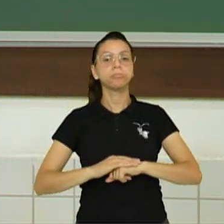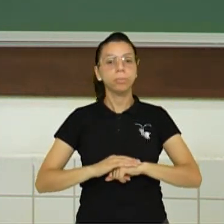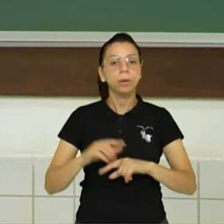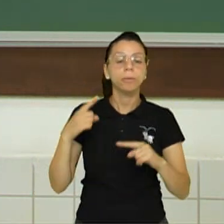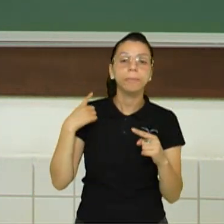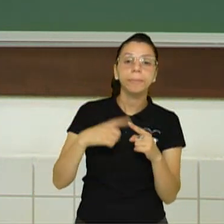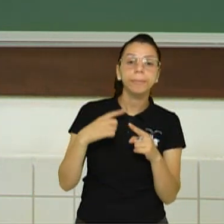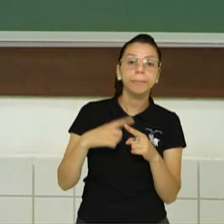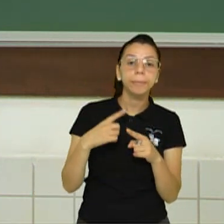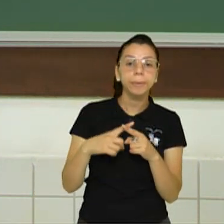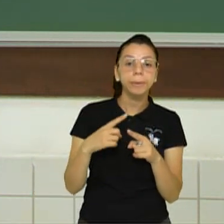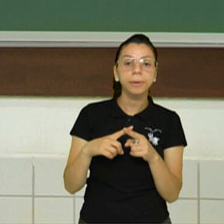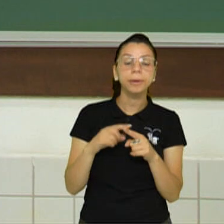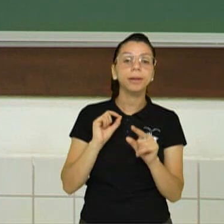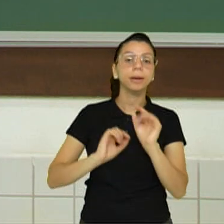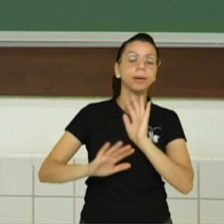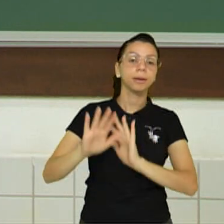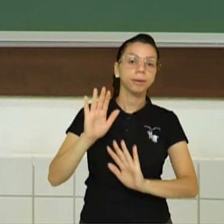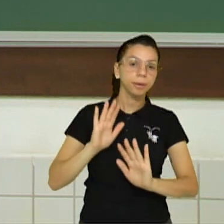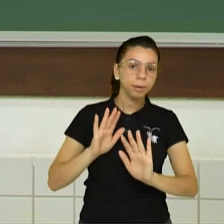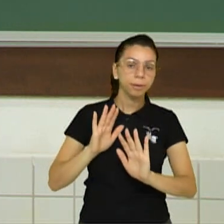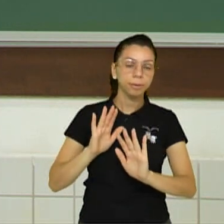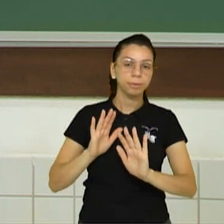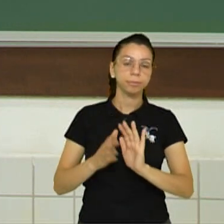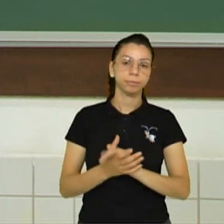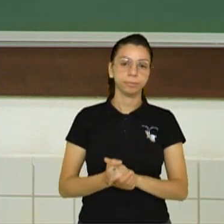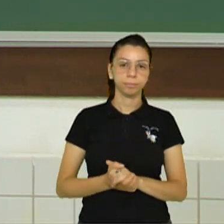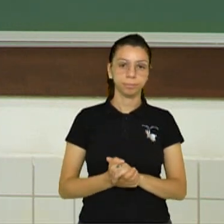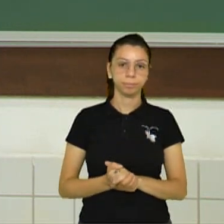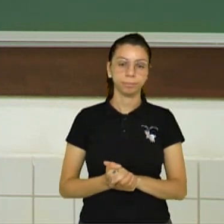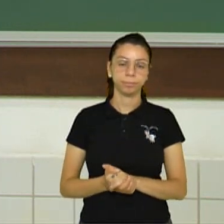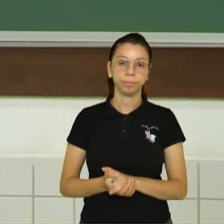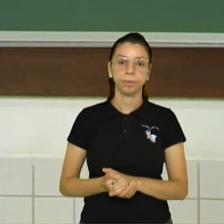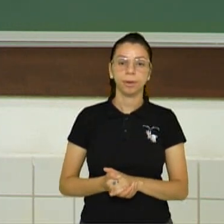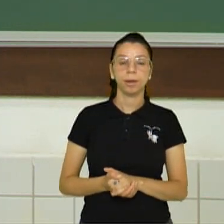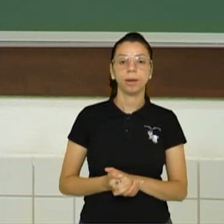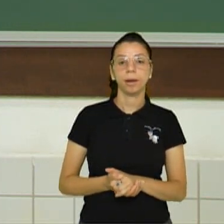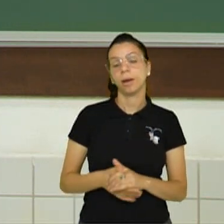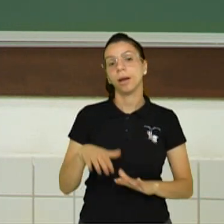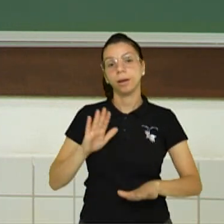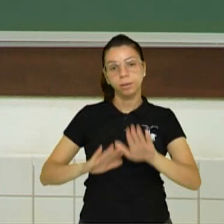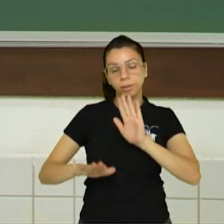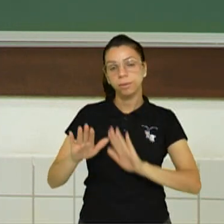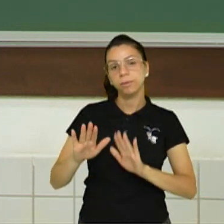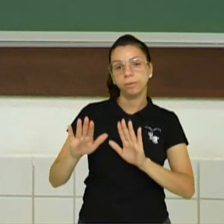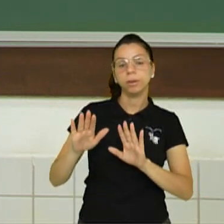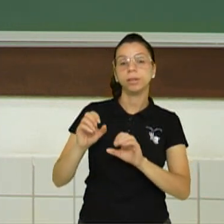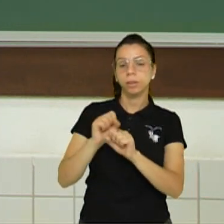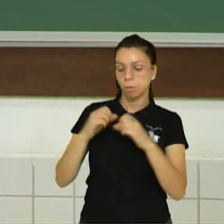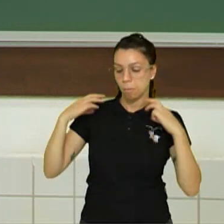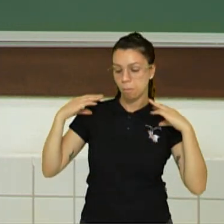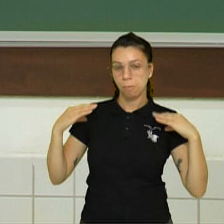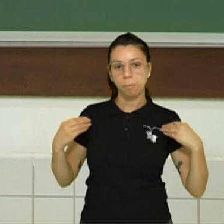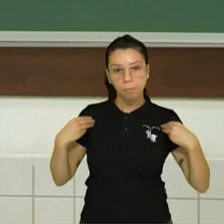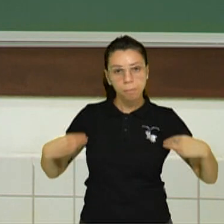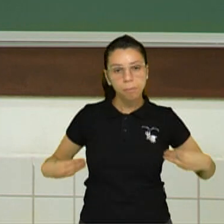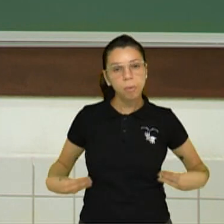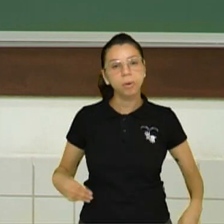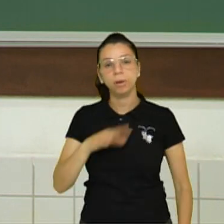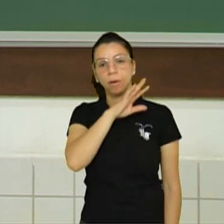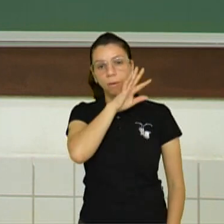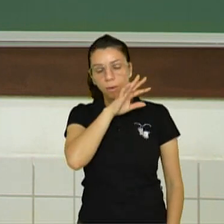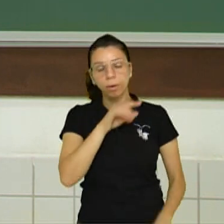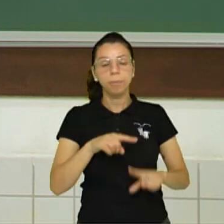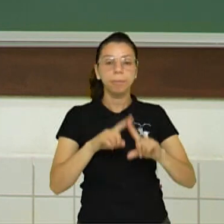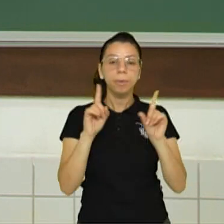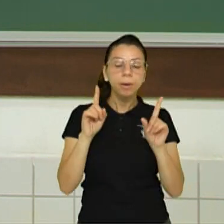mais que essa personagem, às vezes, seja mal vista pela sociedade no sentido moral, mas muitas vezes você se identifica